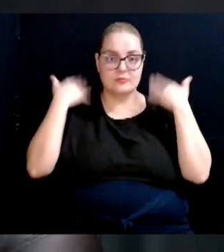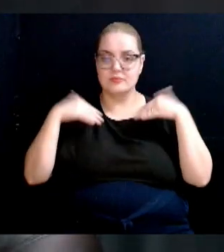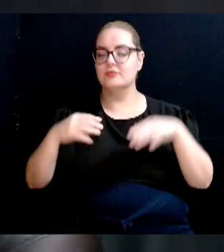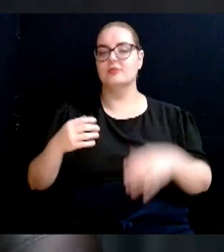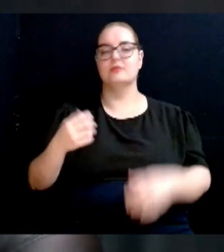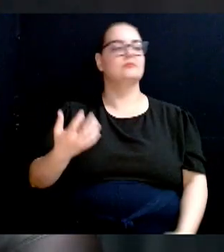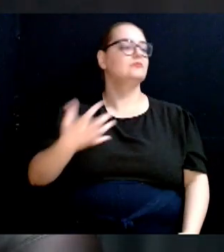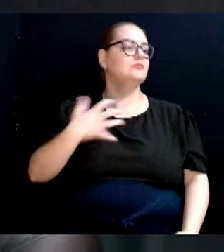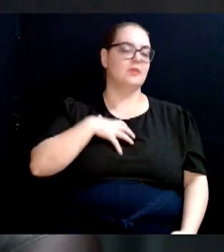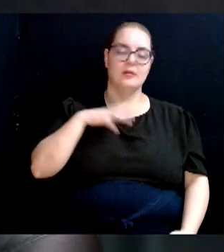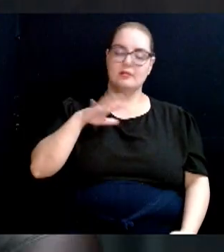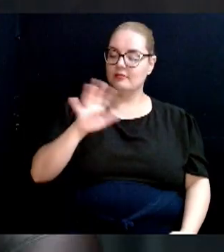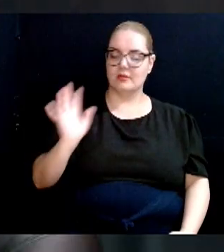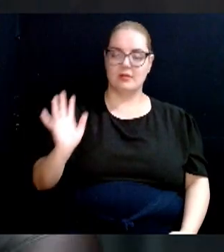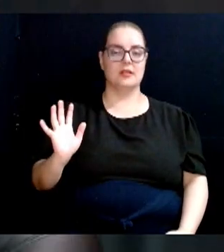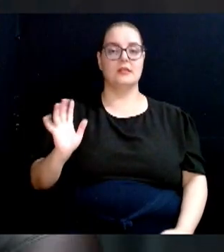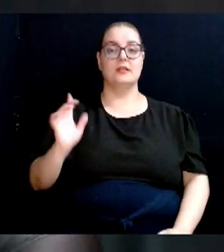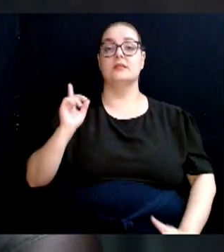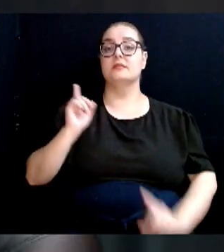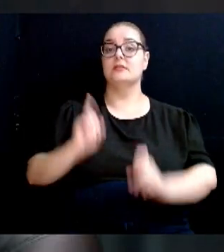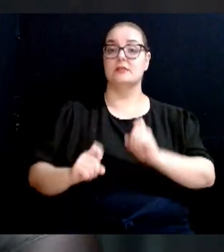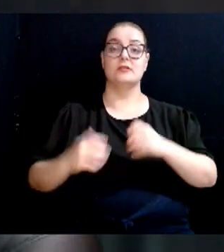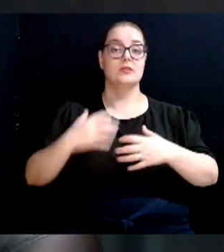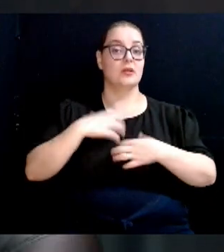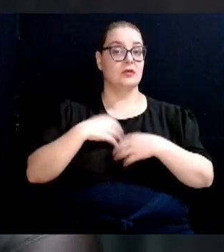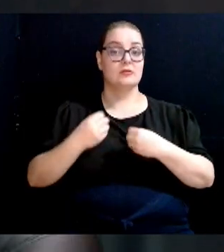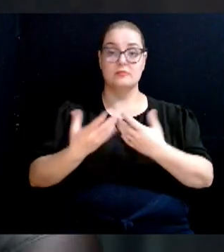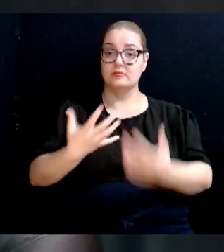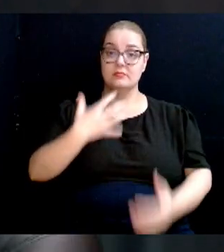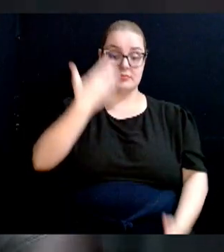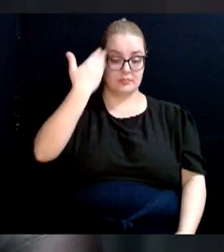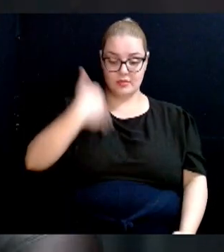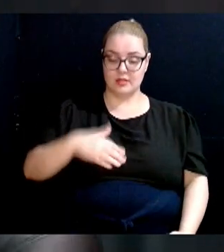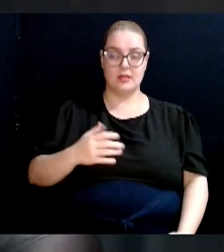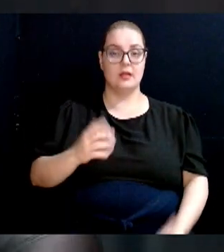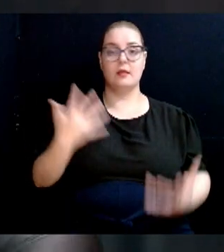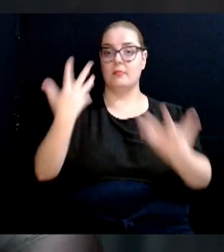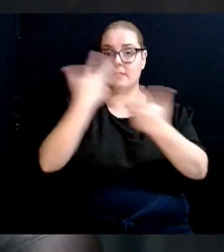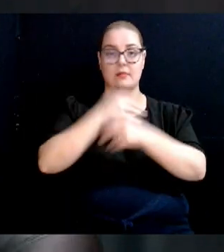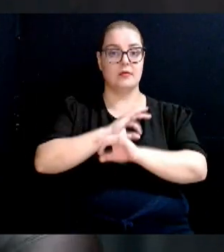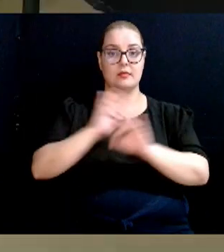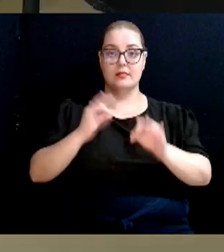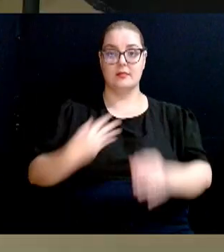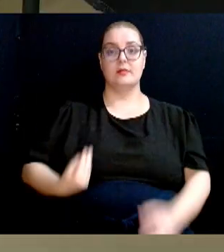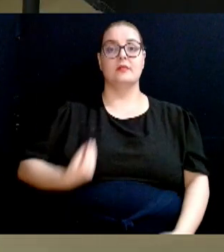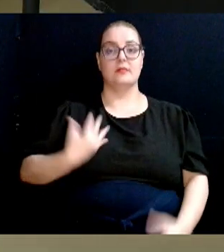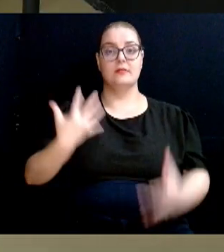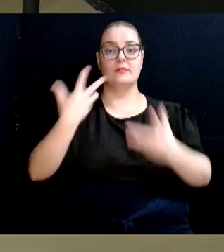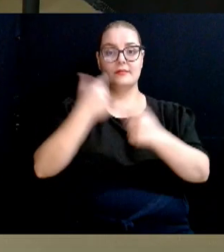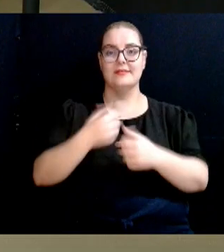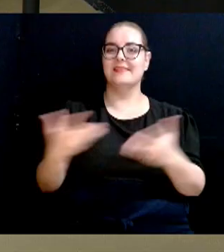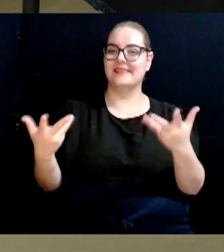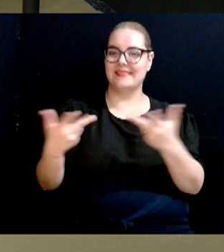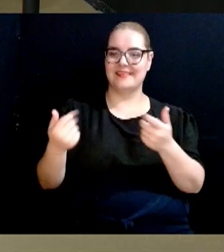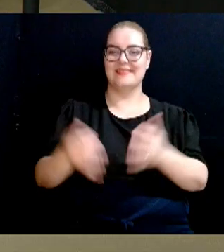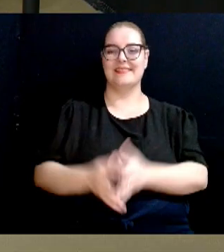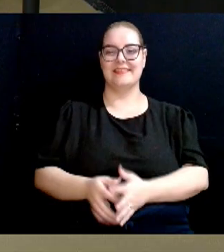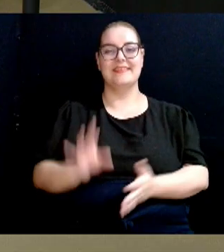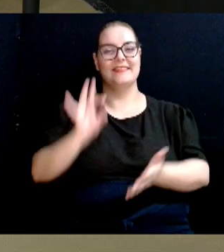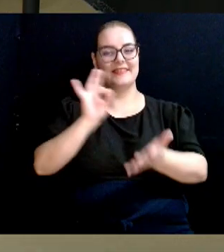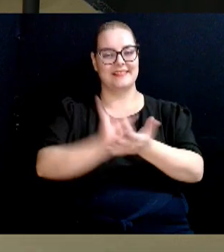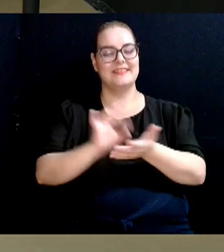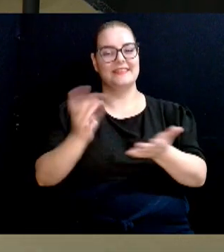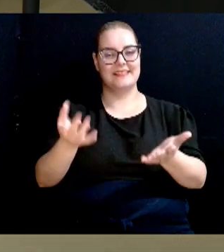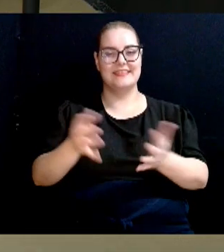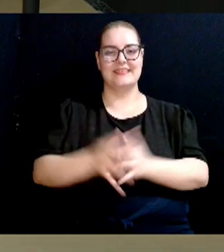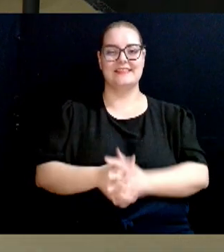você quiser, se expresse. A forma que você é linda, né? Nossa vida é linda do jeito que ela é. Maravilhosa, é verdade.